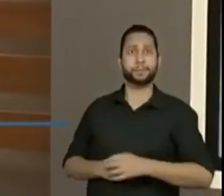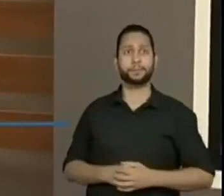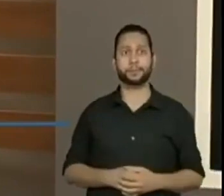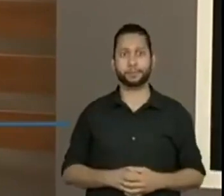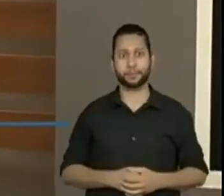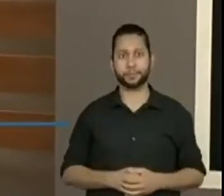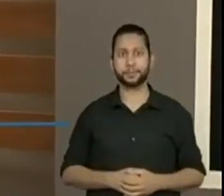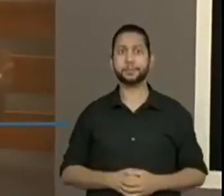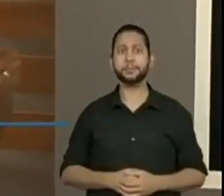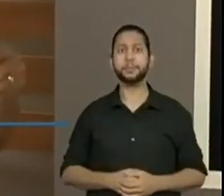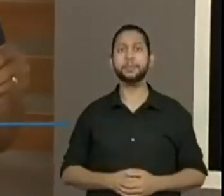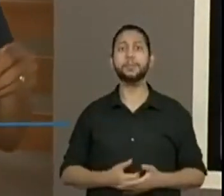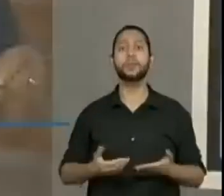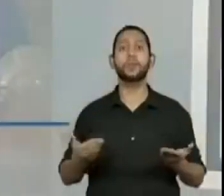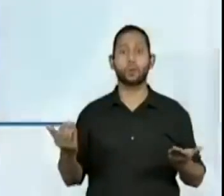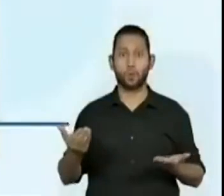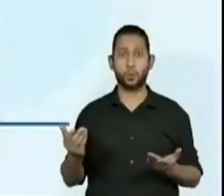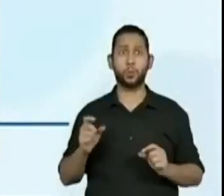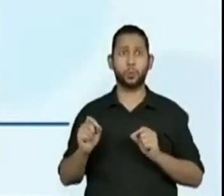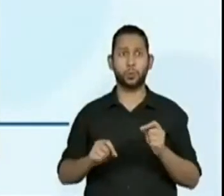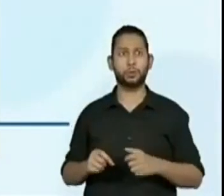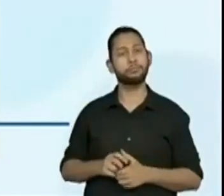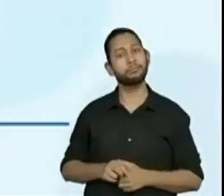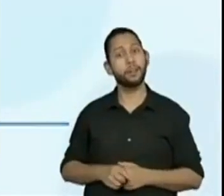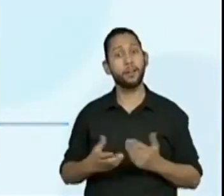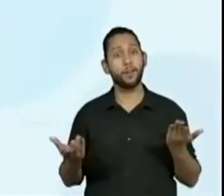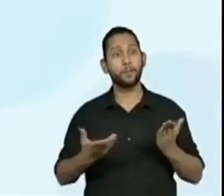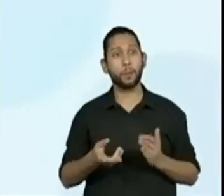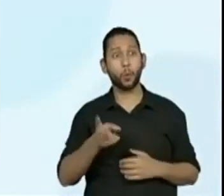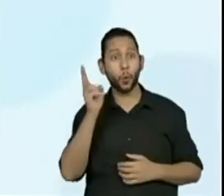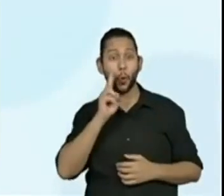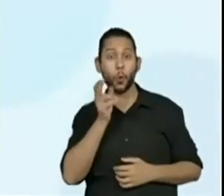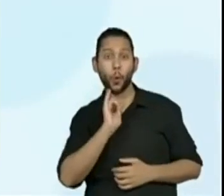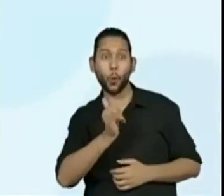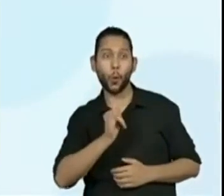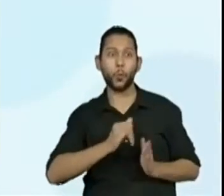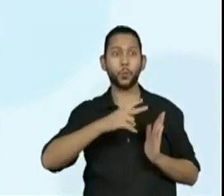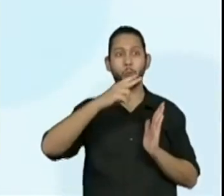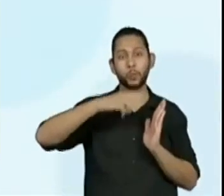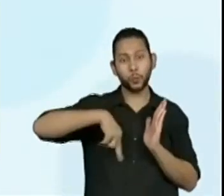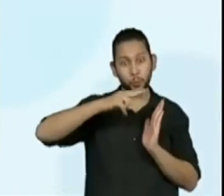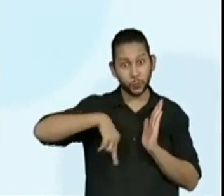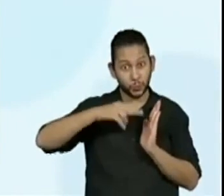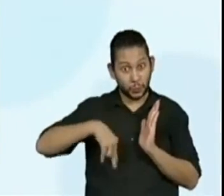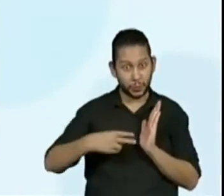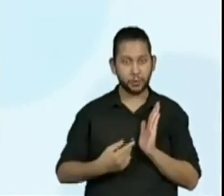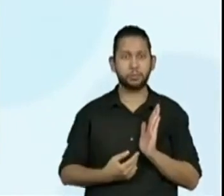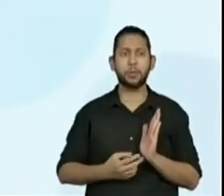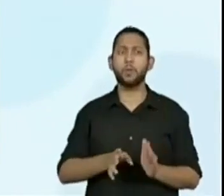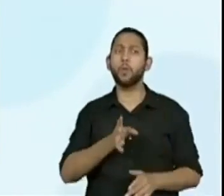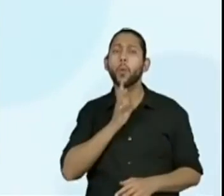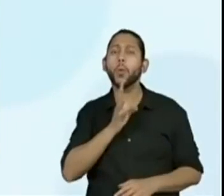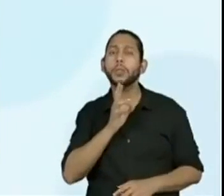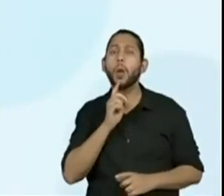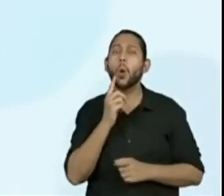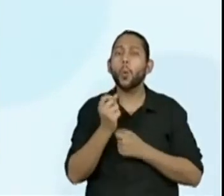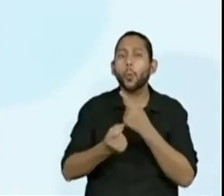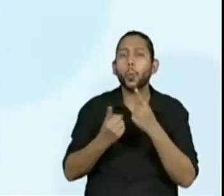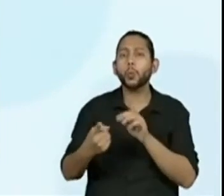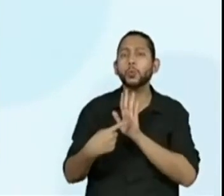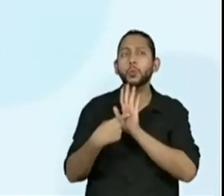A sequência didática 1 é leitura de contos tradicionais. Nós vamos conhecer alguns